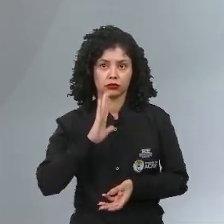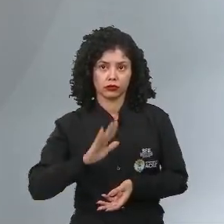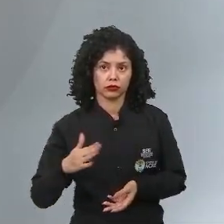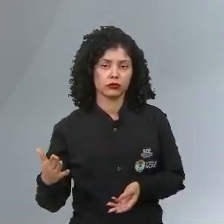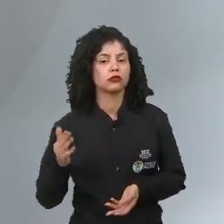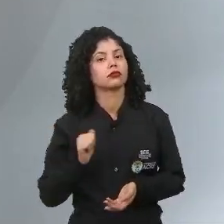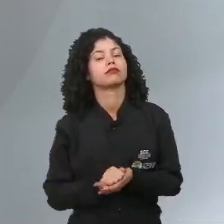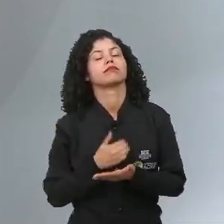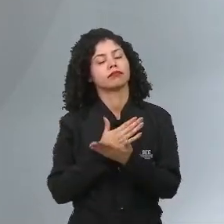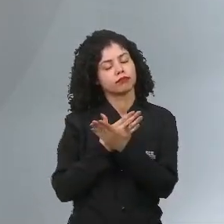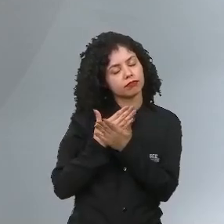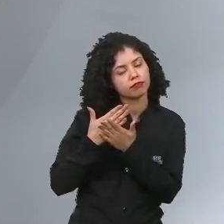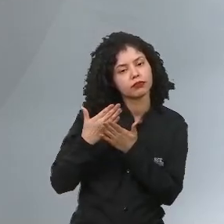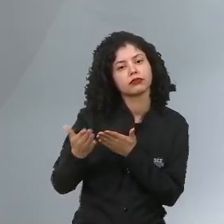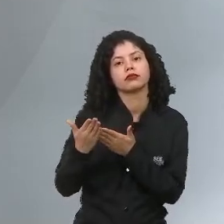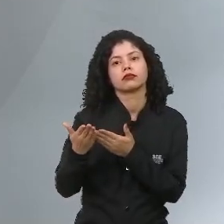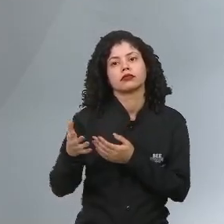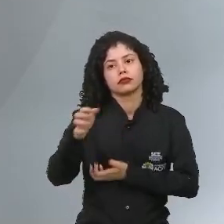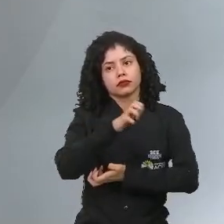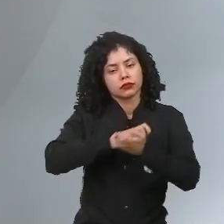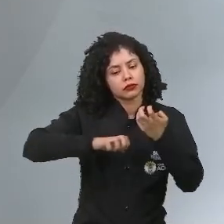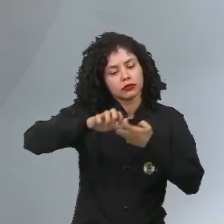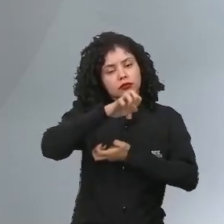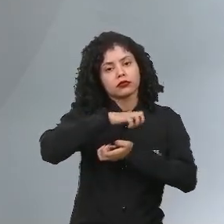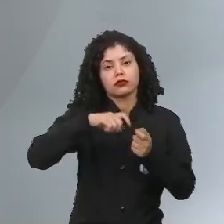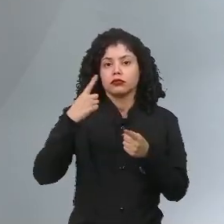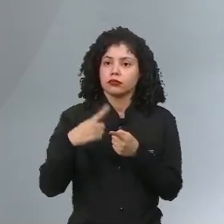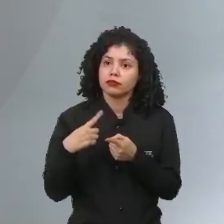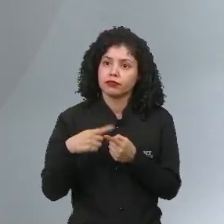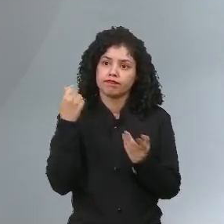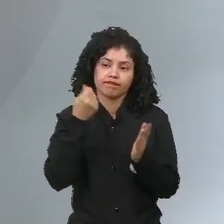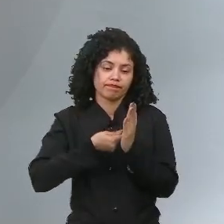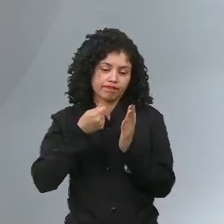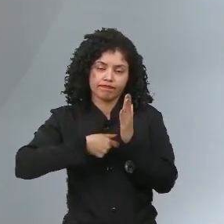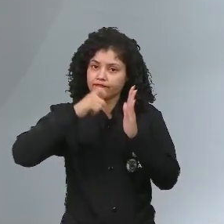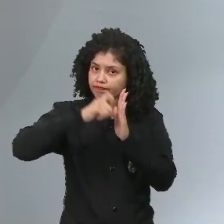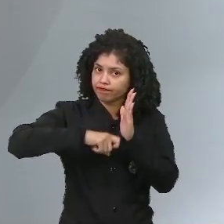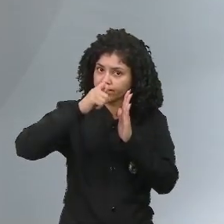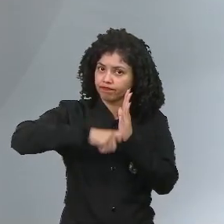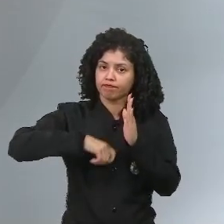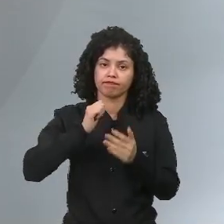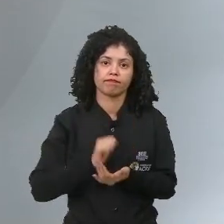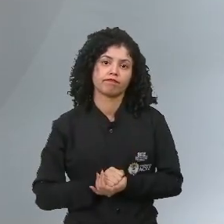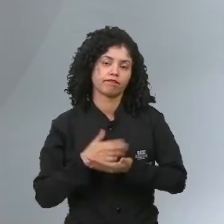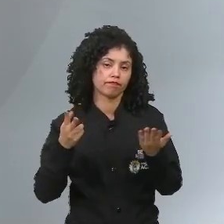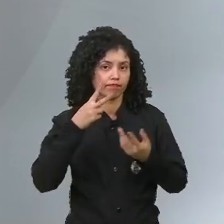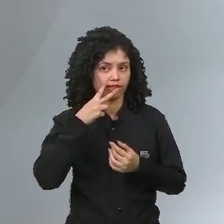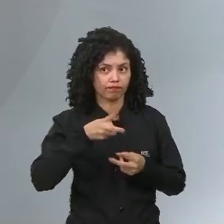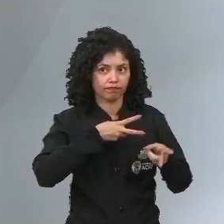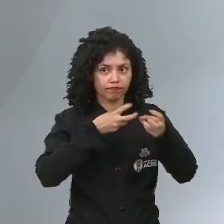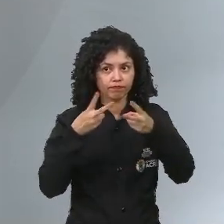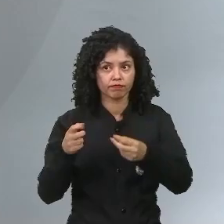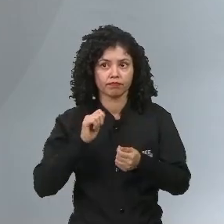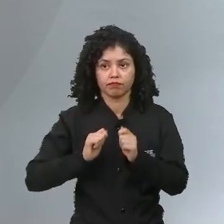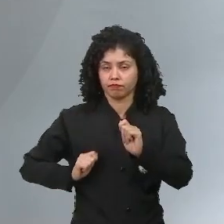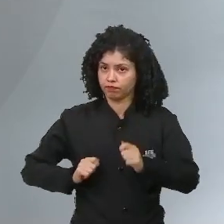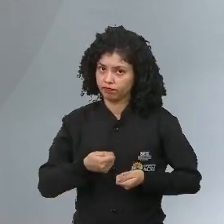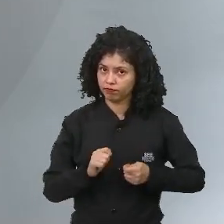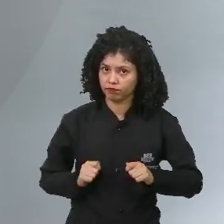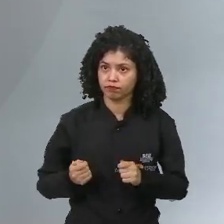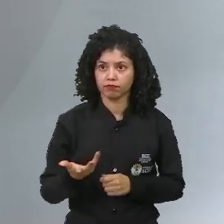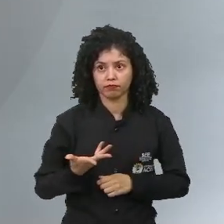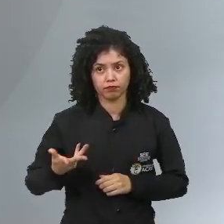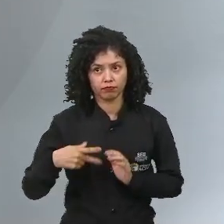quando eles começaram a se revoltar por conta dessa cobrança de impostos. Então, você vai observando que esse controle estabelecido